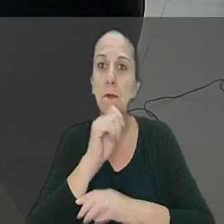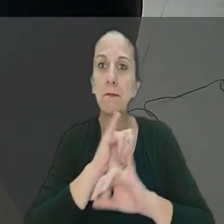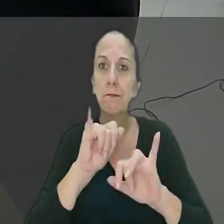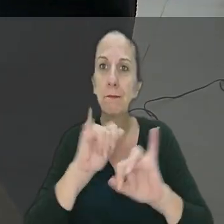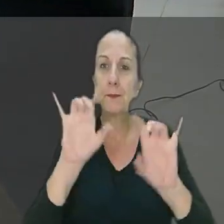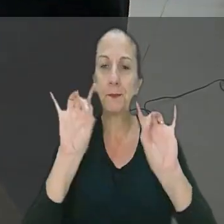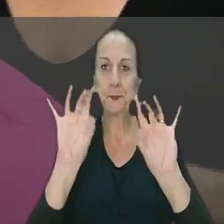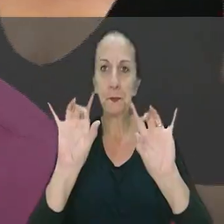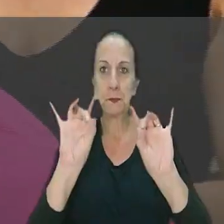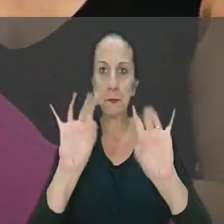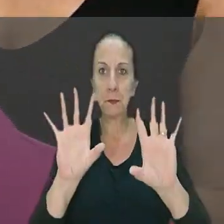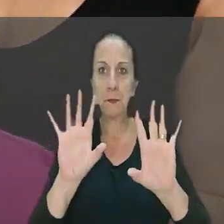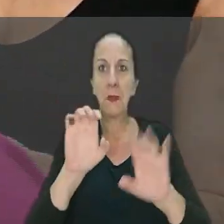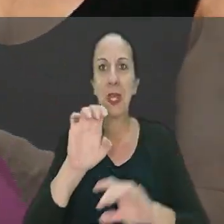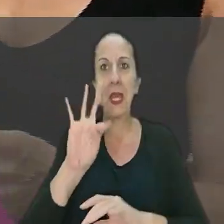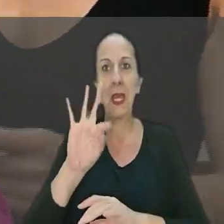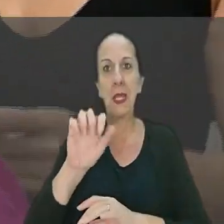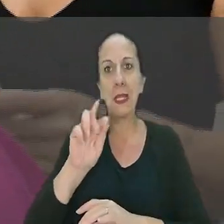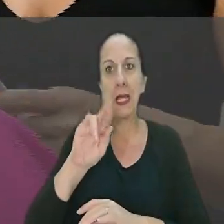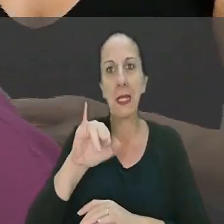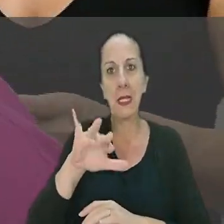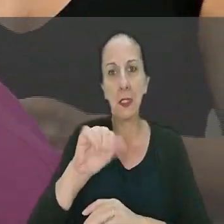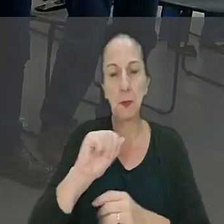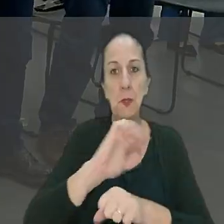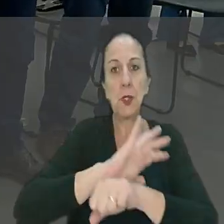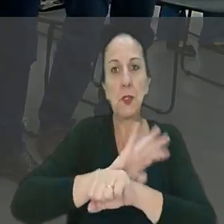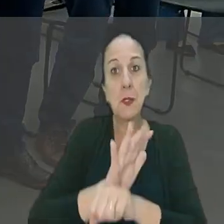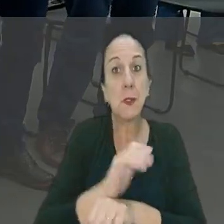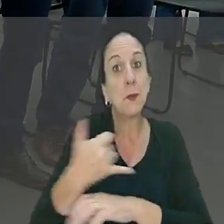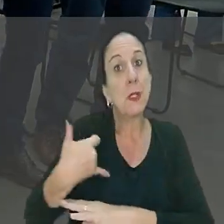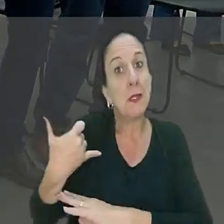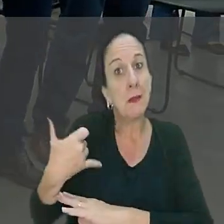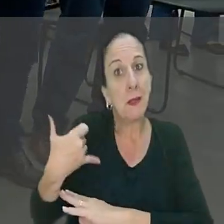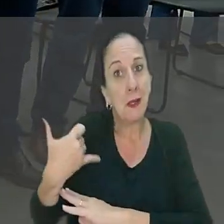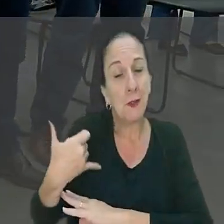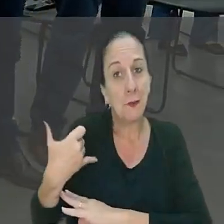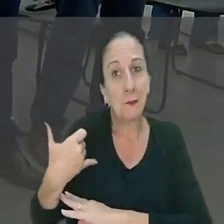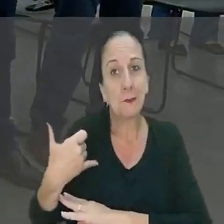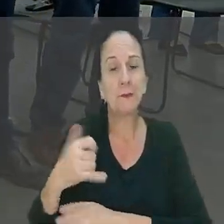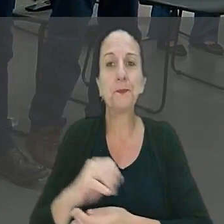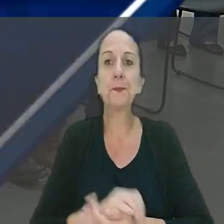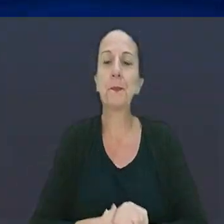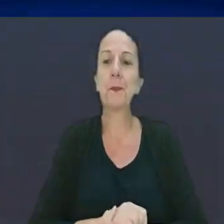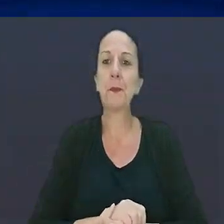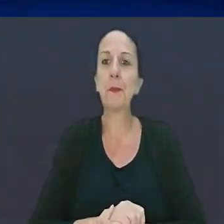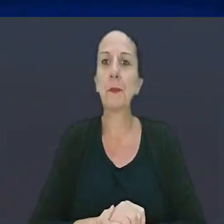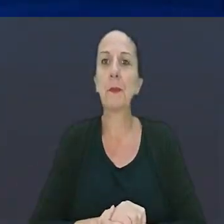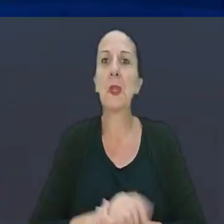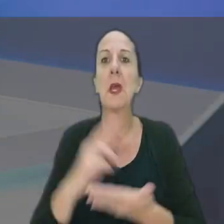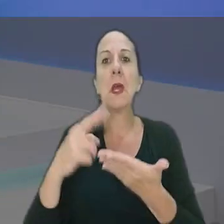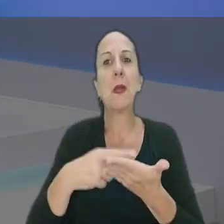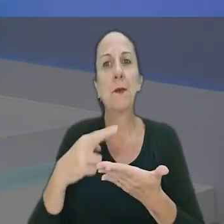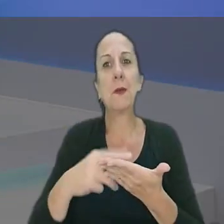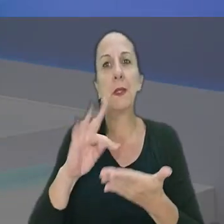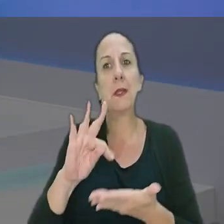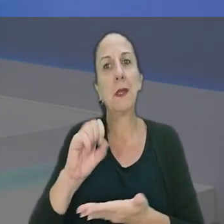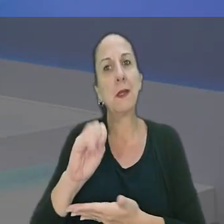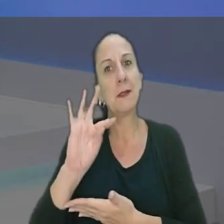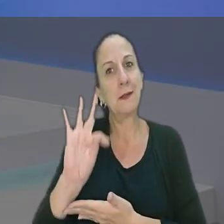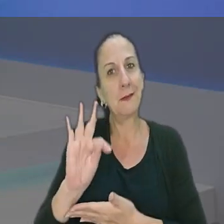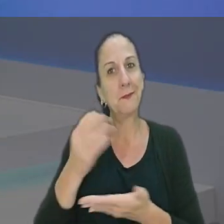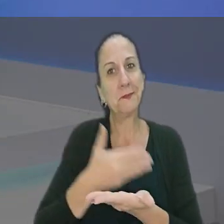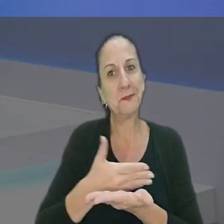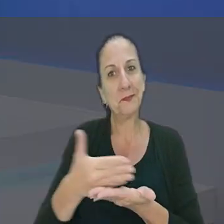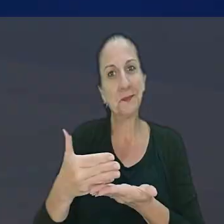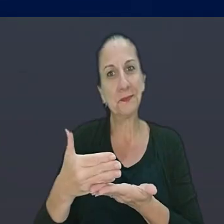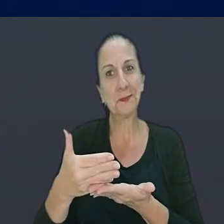ver ainda uma reportagem especial sobre etarismo, que é a discriminação por idade. O Revista TST